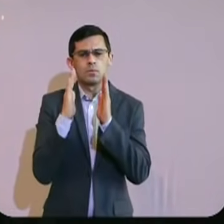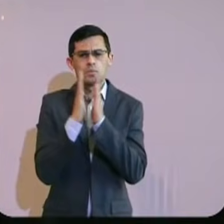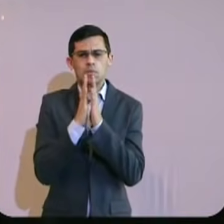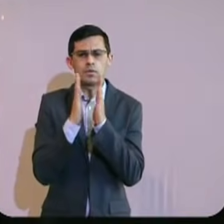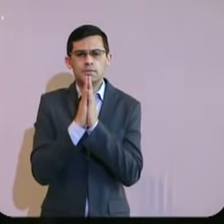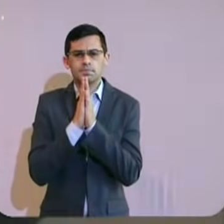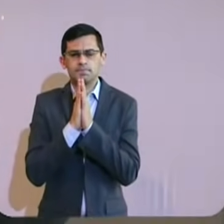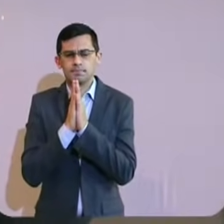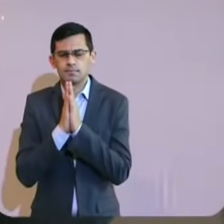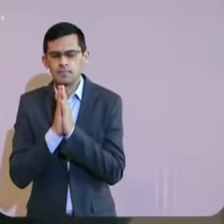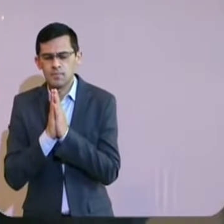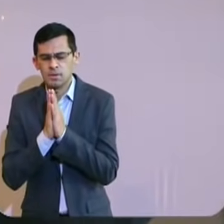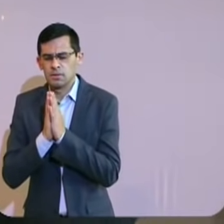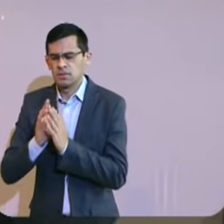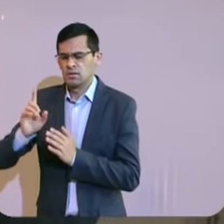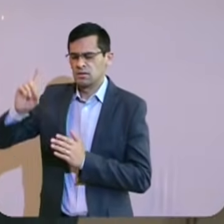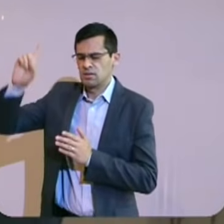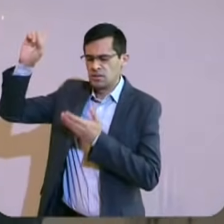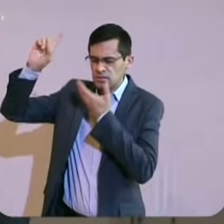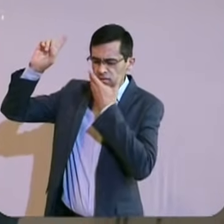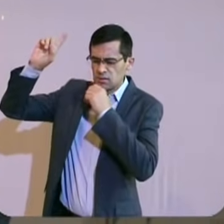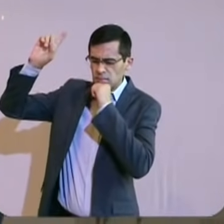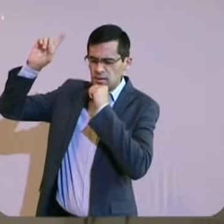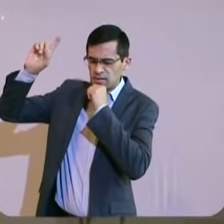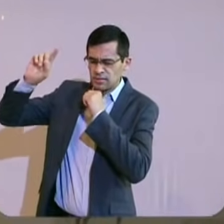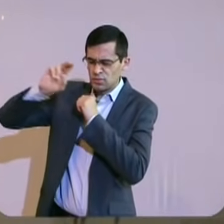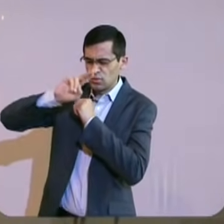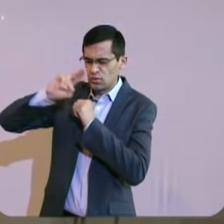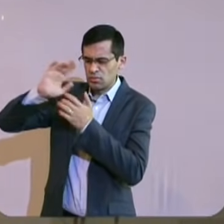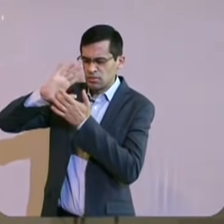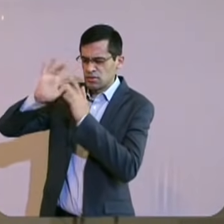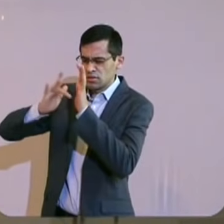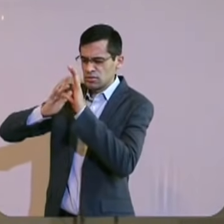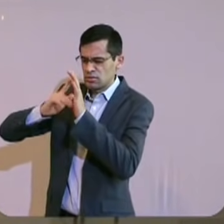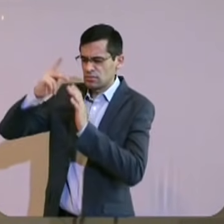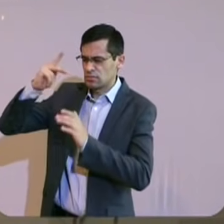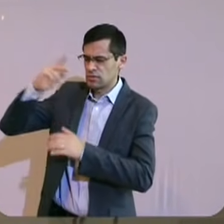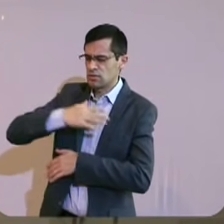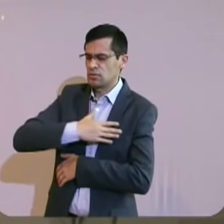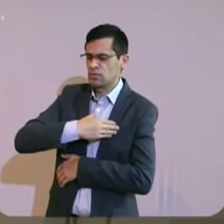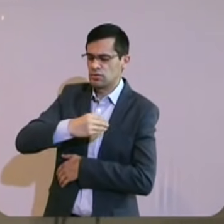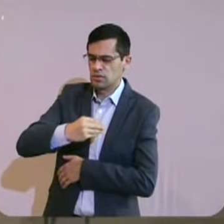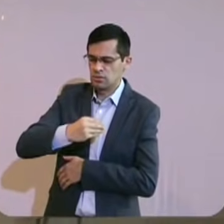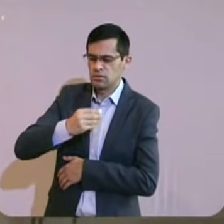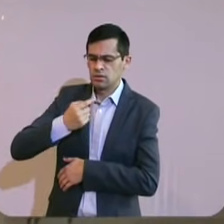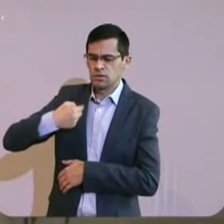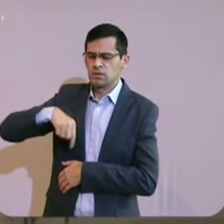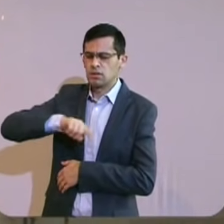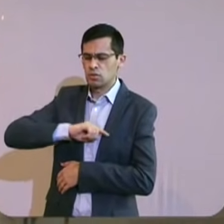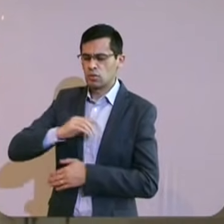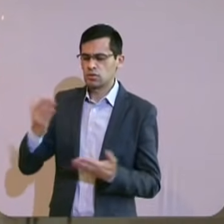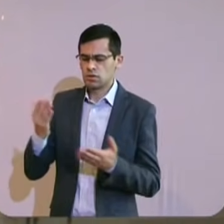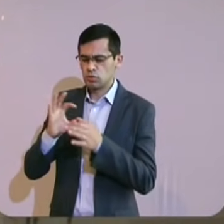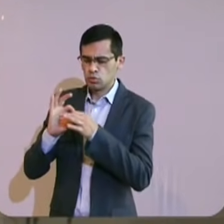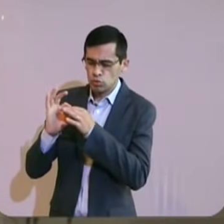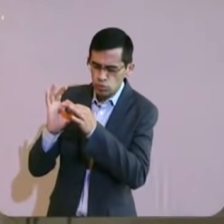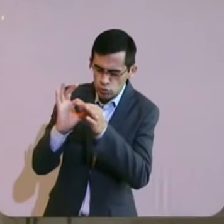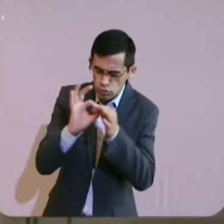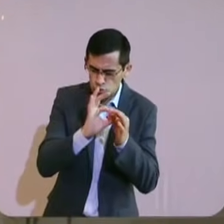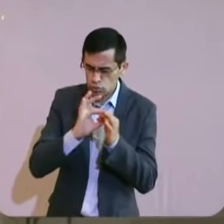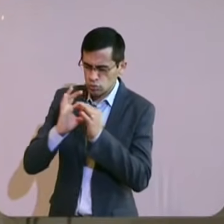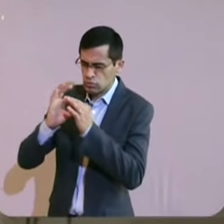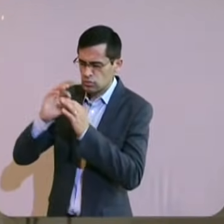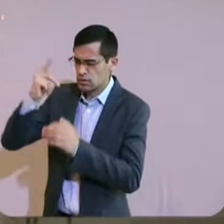comigo. Pai querido, em nome de Jesus, o teu filho, que nós estamos reunidos na